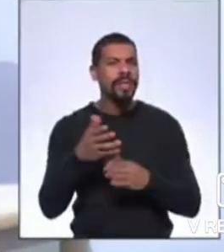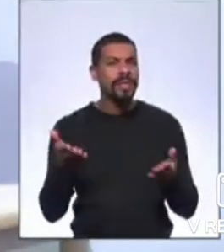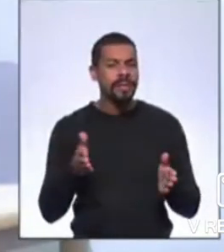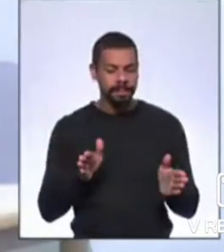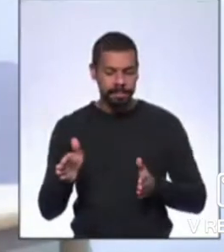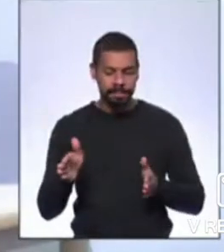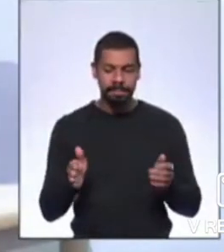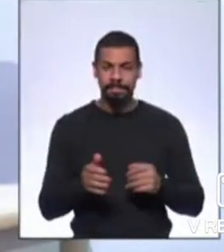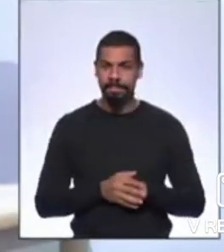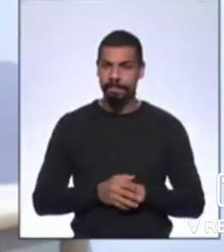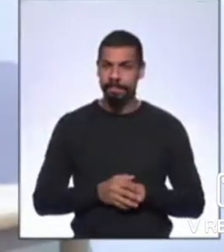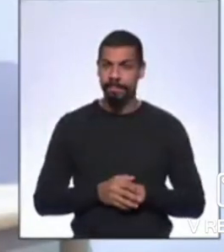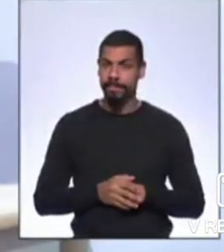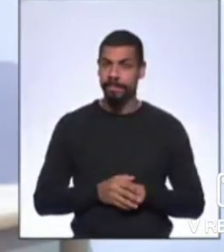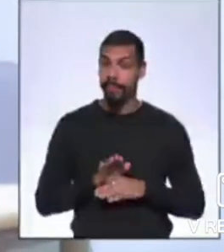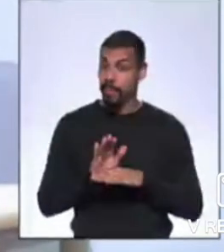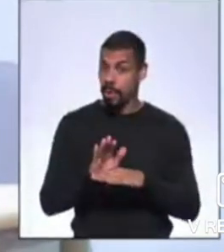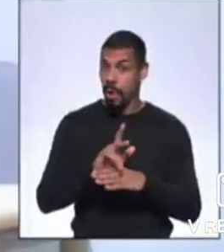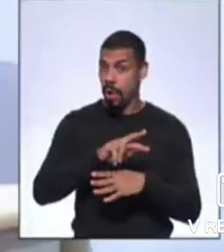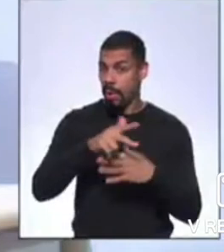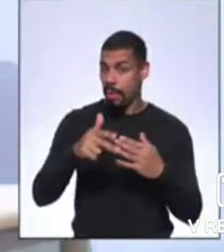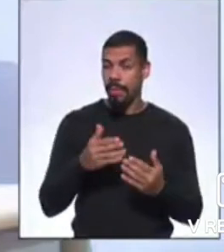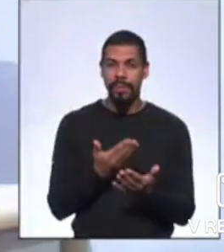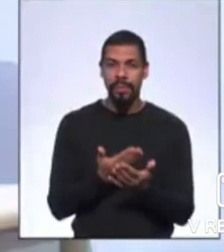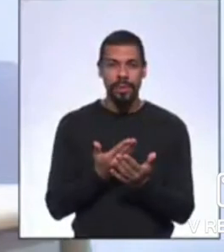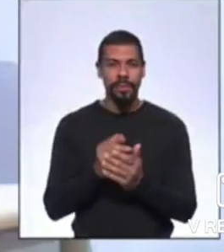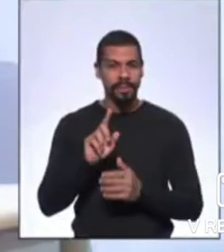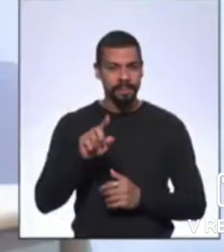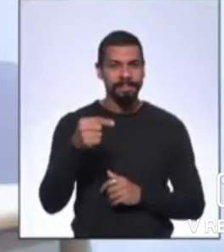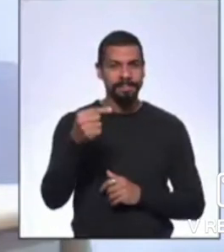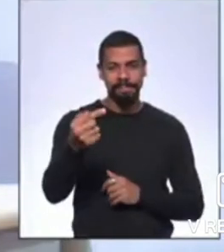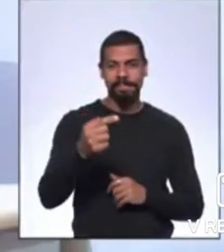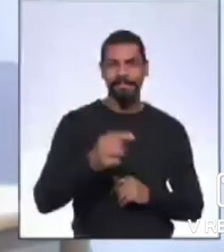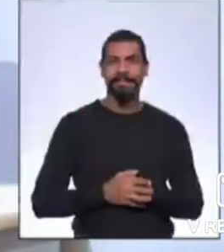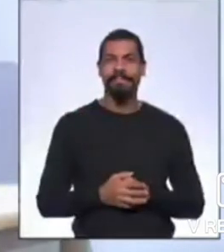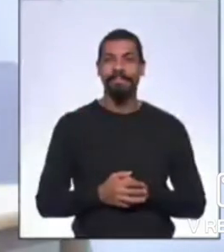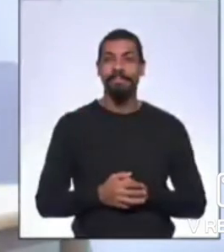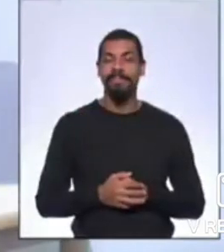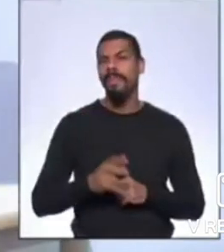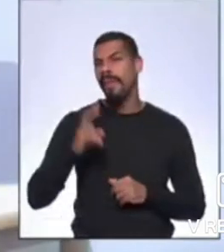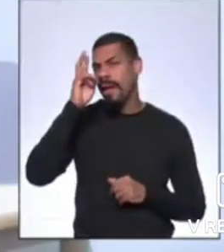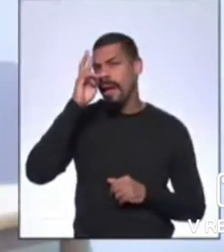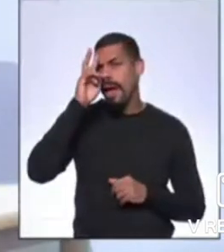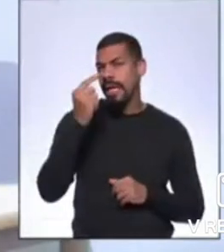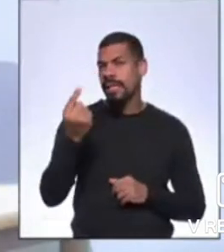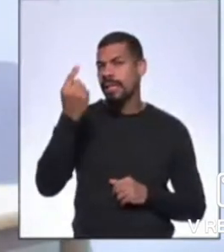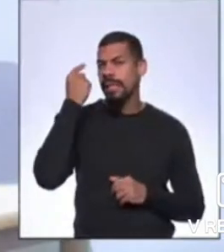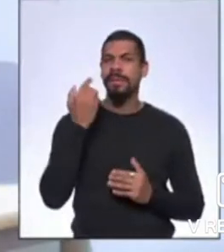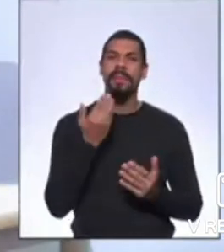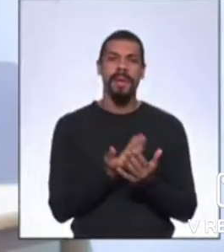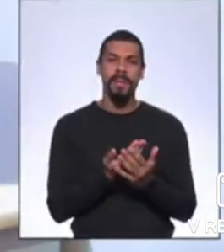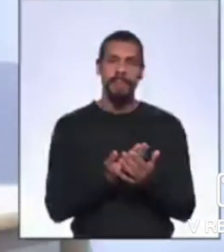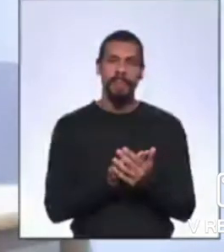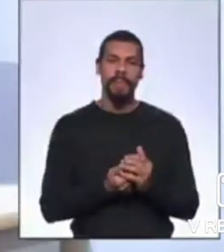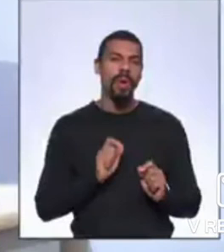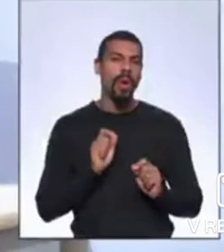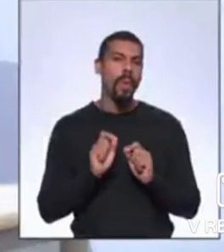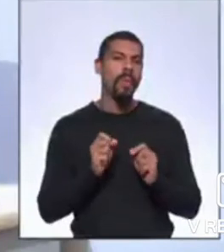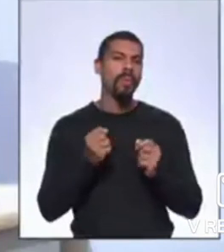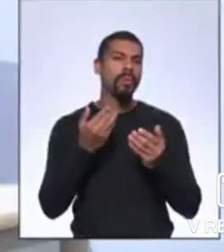momento e também aprofundar um pouco mais com vocês nas próximas aulas, ok? Para isso, vamos retomar um pouquinho o que nós vimos na aula passada. O que nós vimos